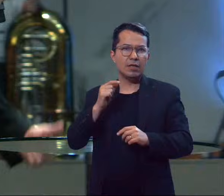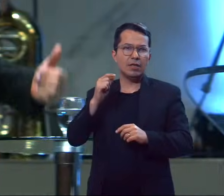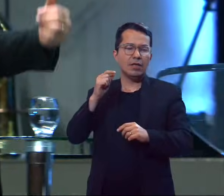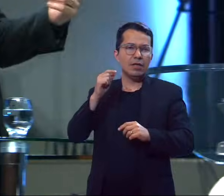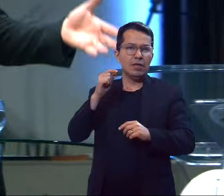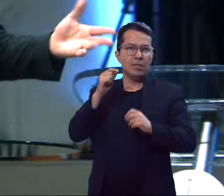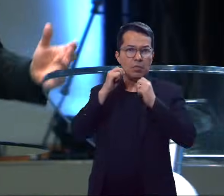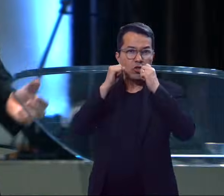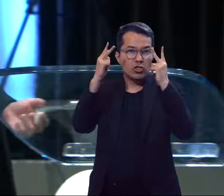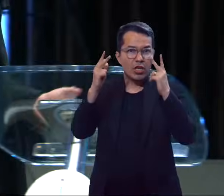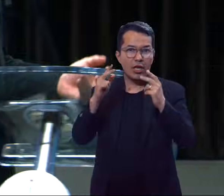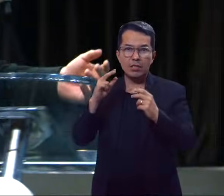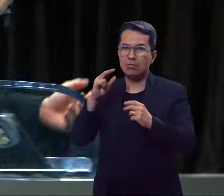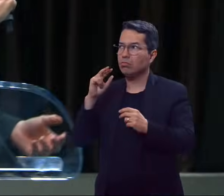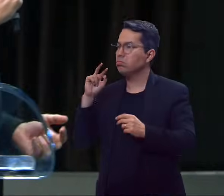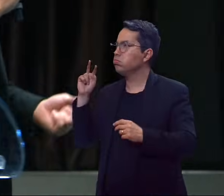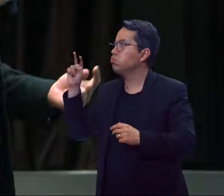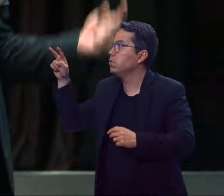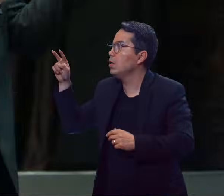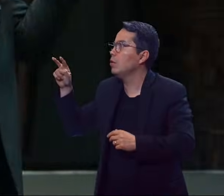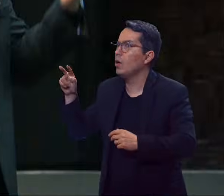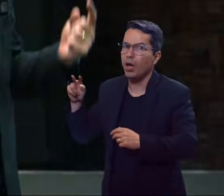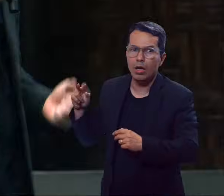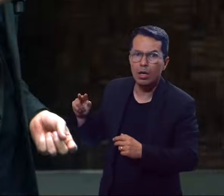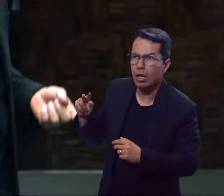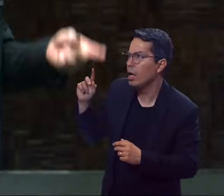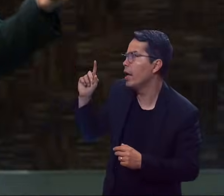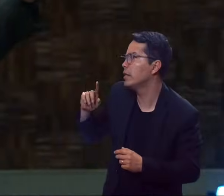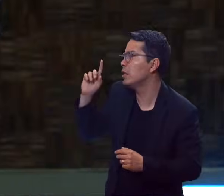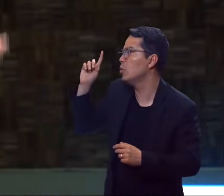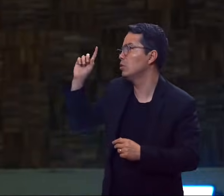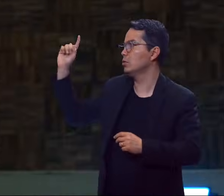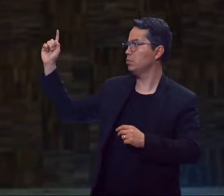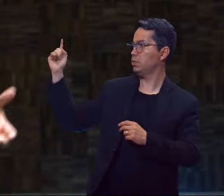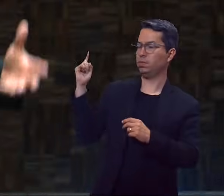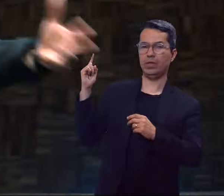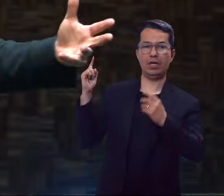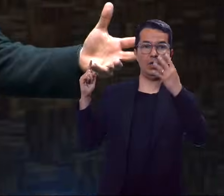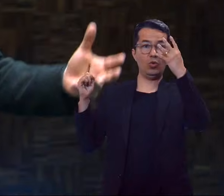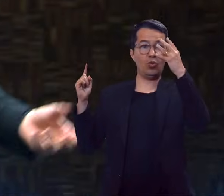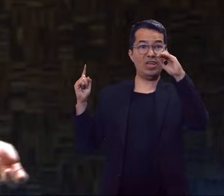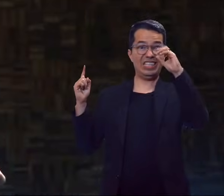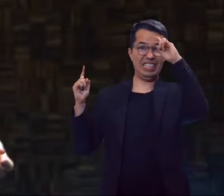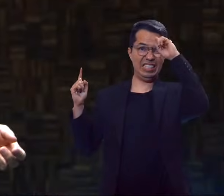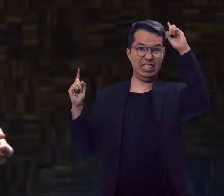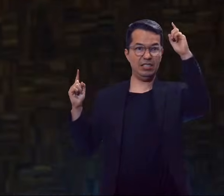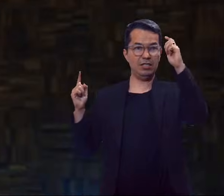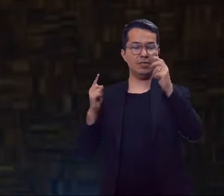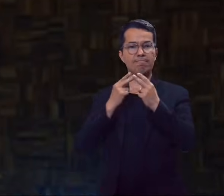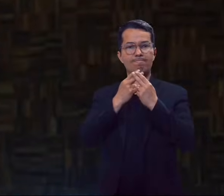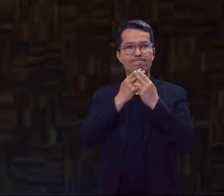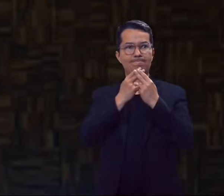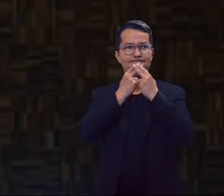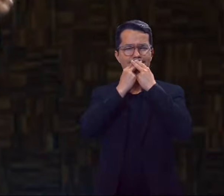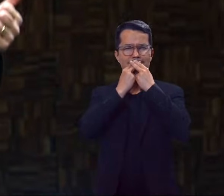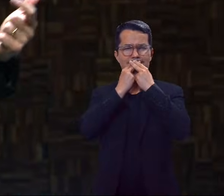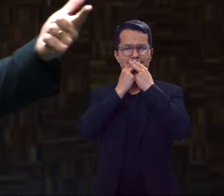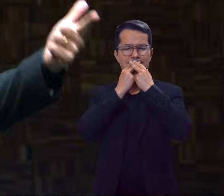especial. Moisés também, a Bíblia diz que lá na montanha ele fica 40 dias jejuando,